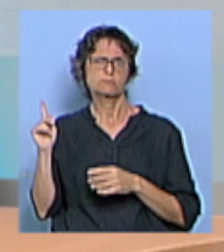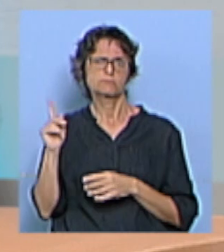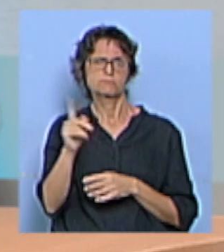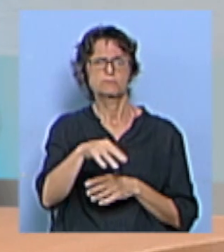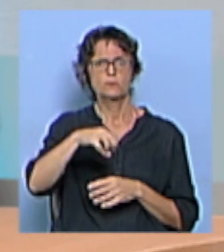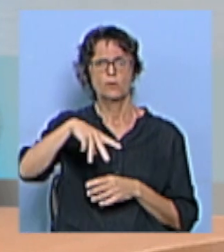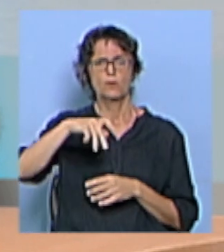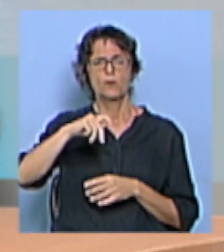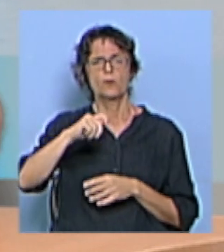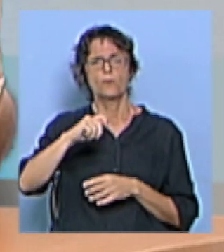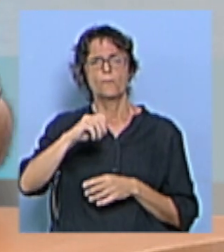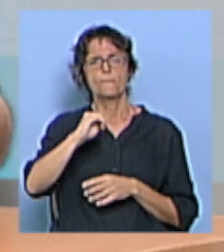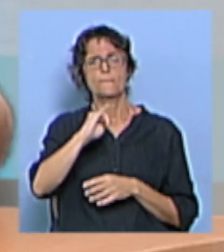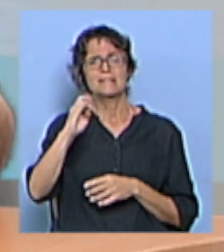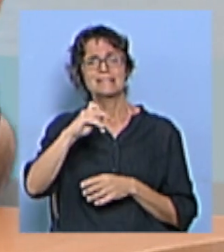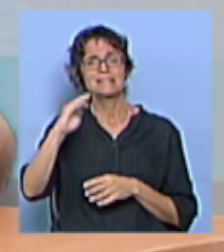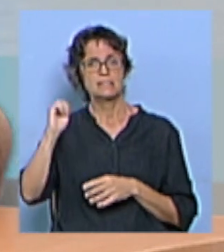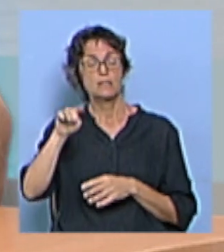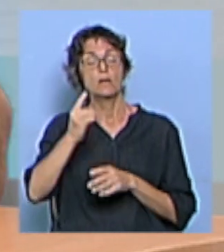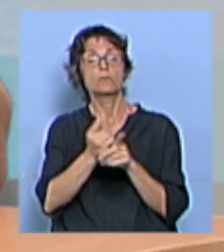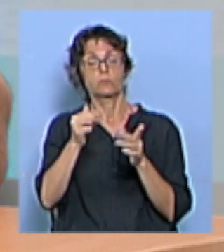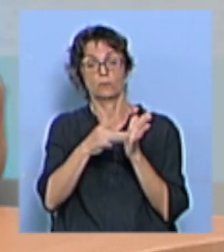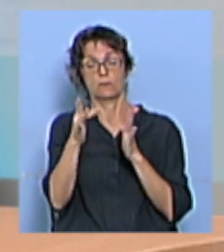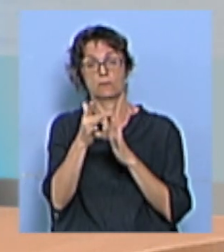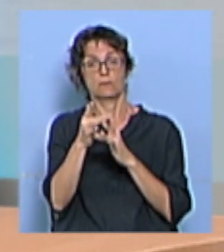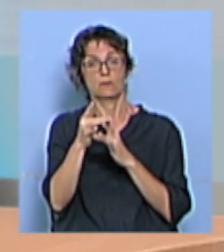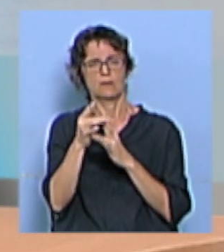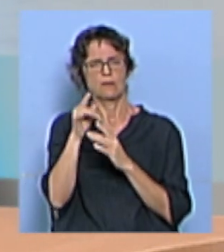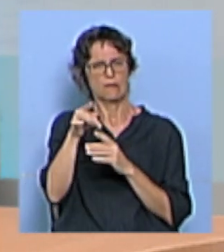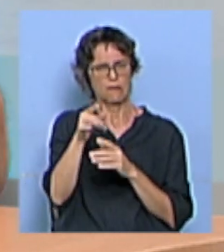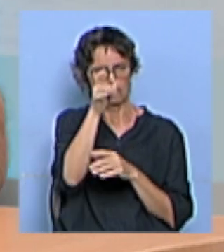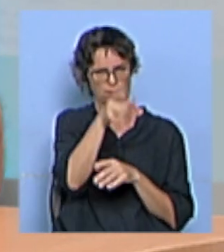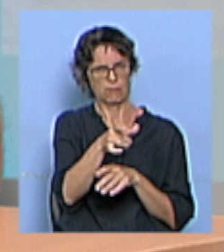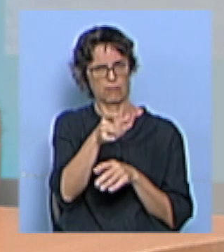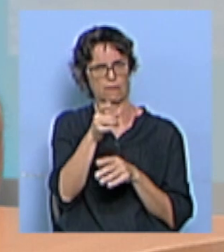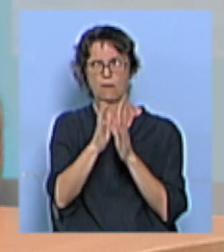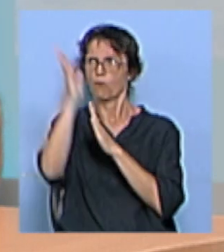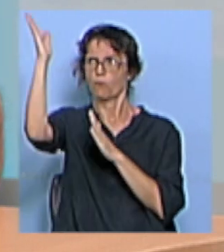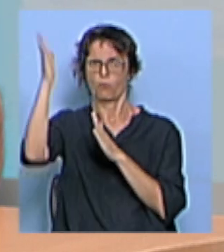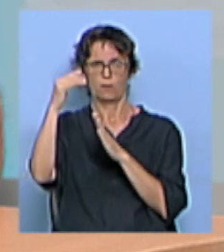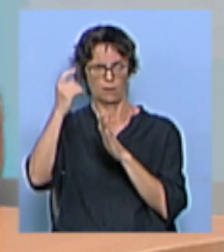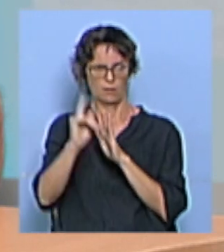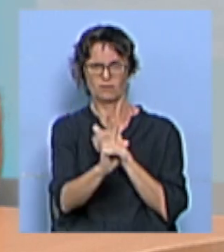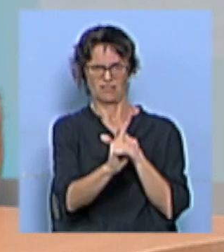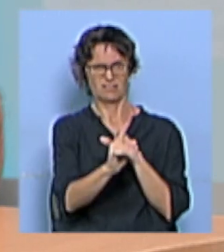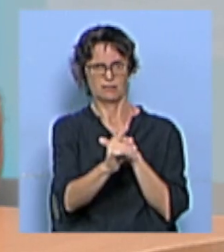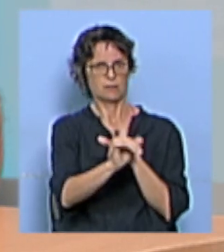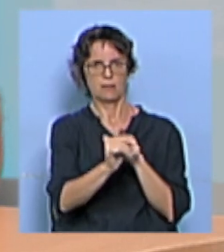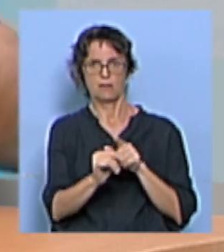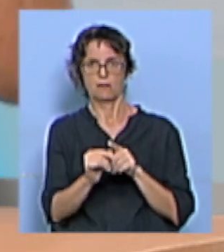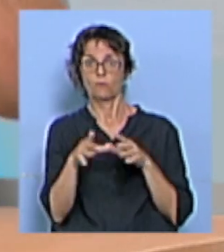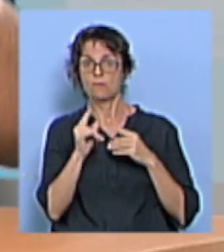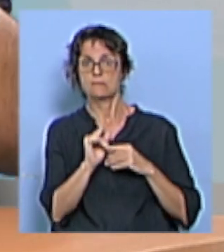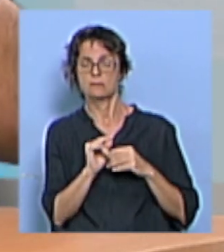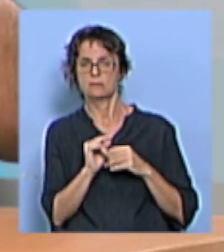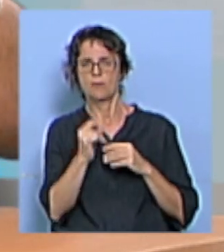porque não reconhecem que Jesus foi o Messias há 2000 anos, não é? Ora, eles estavam à espera do Messias. E qual era a ideia de Messias, ou